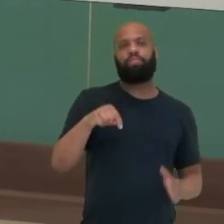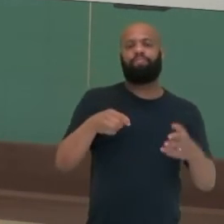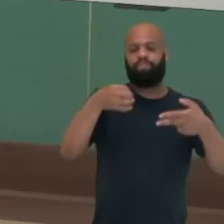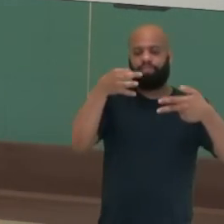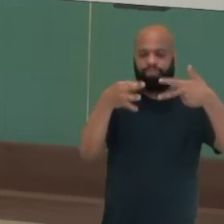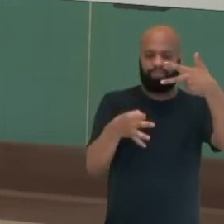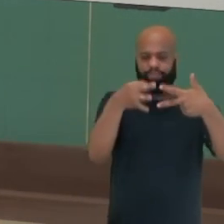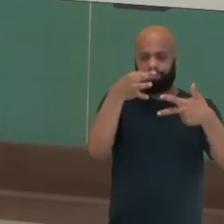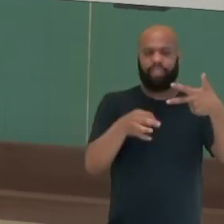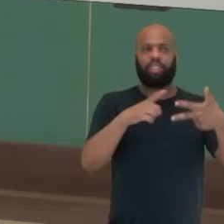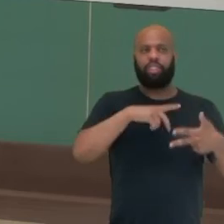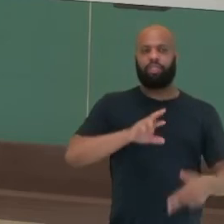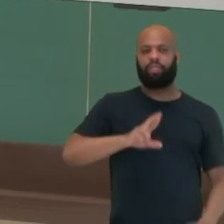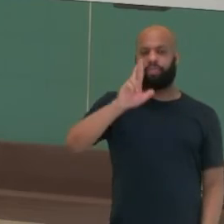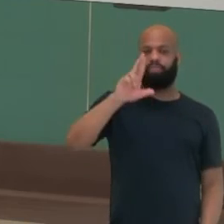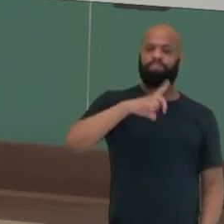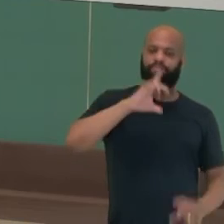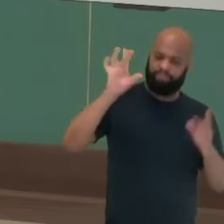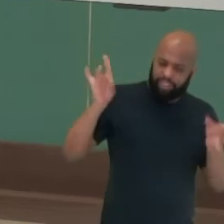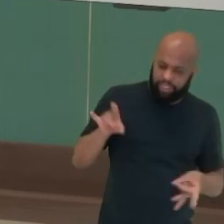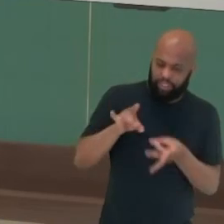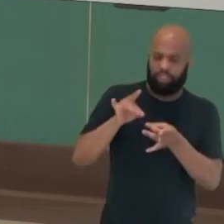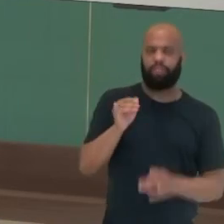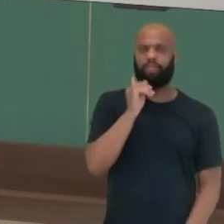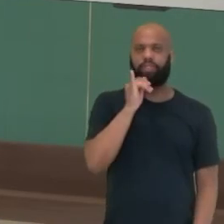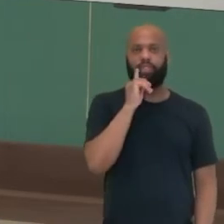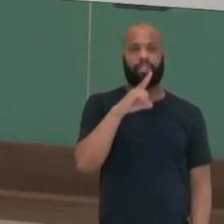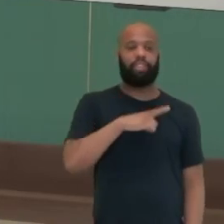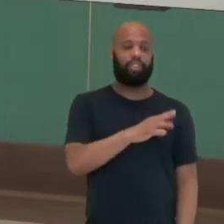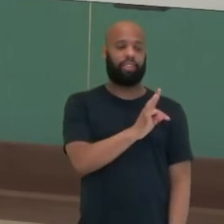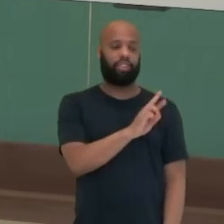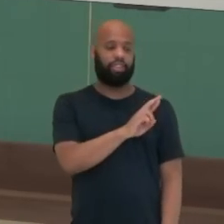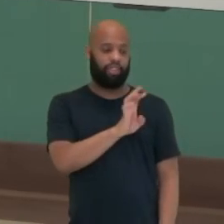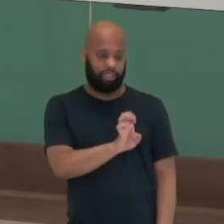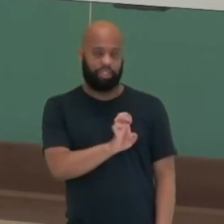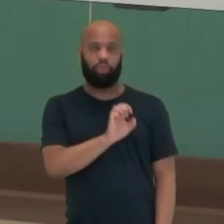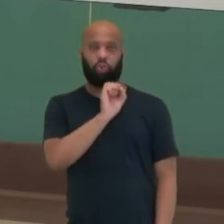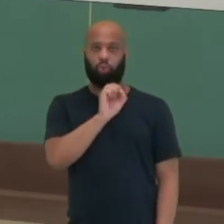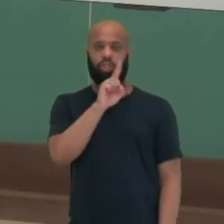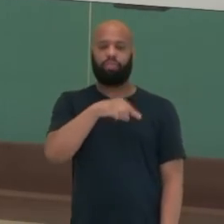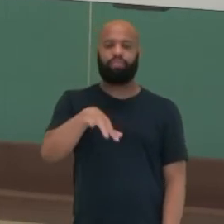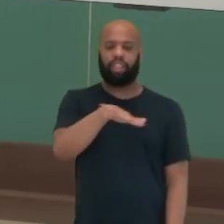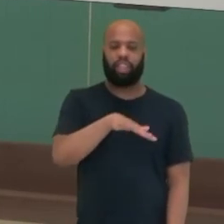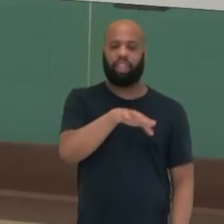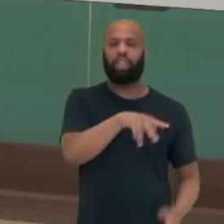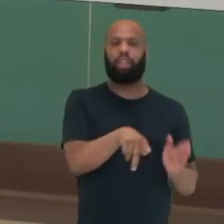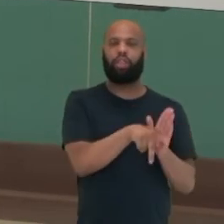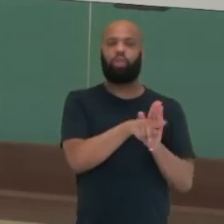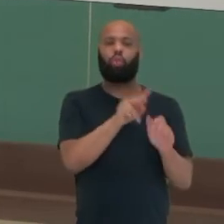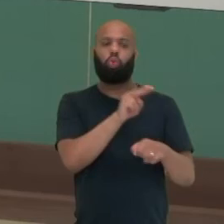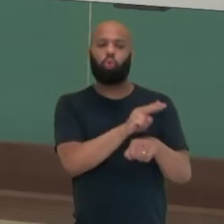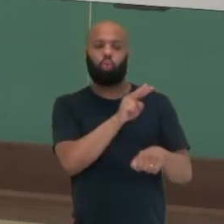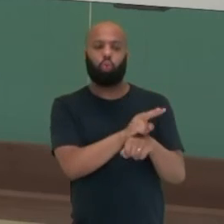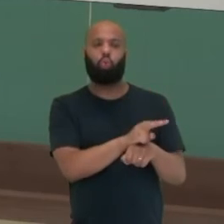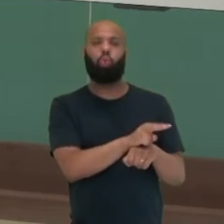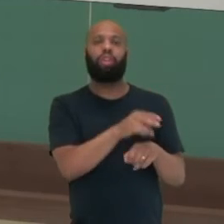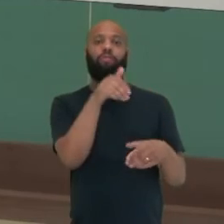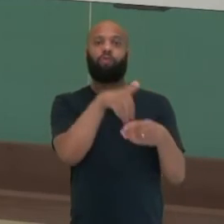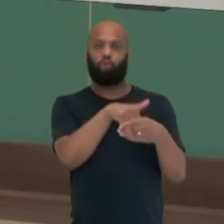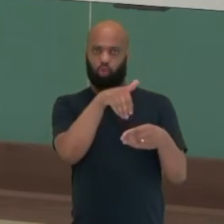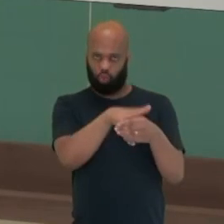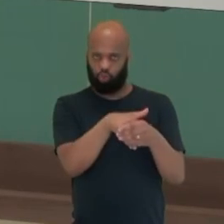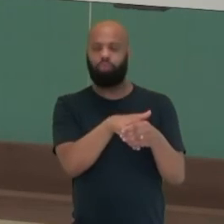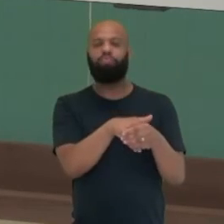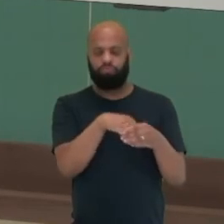Judiciário especializados. Por exemplo, o TRE, Tribunal Regional Eleitoral, vai cuidar de uma parte específica